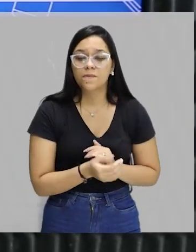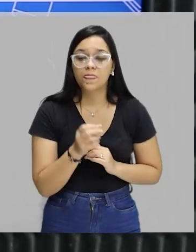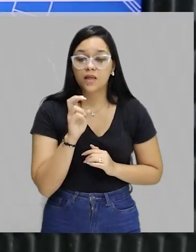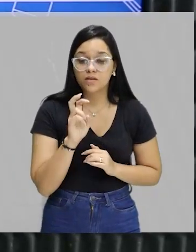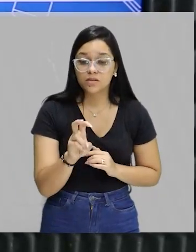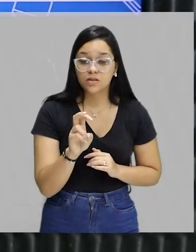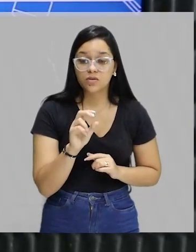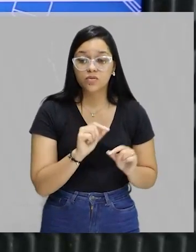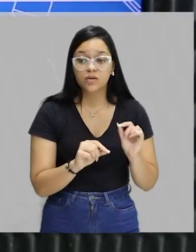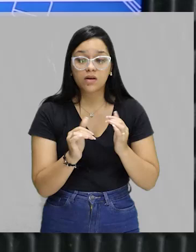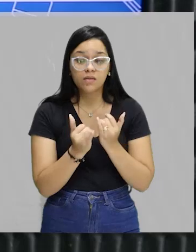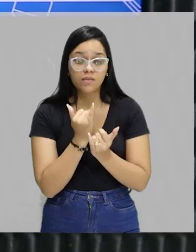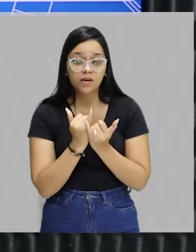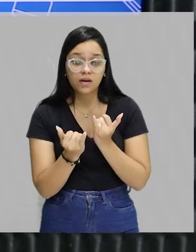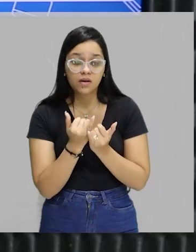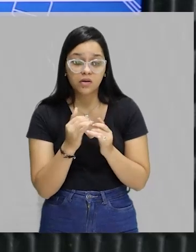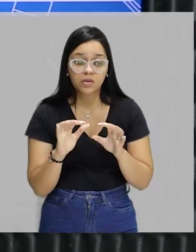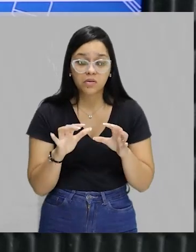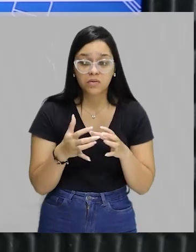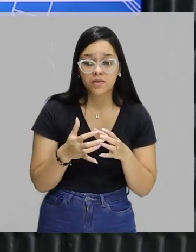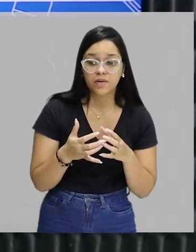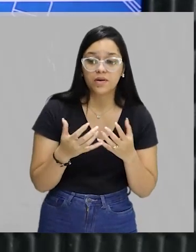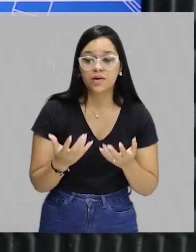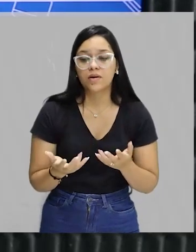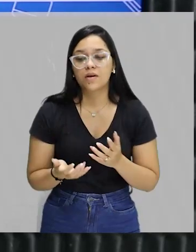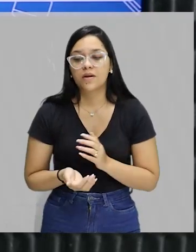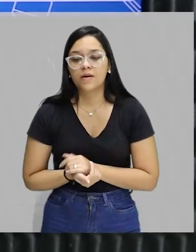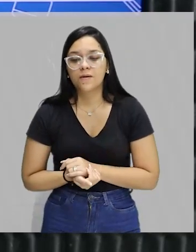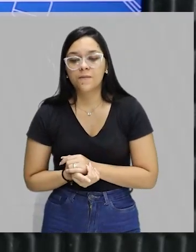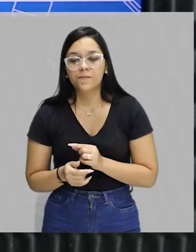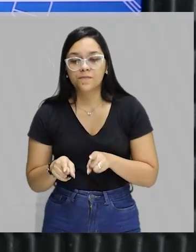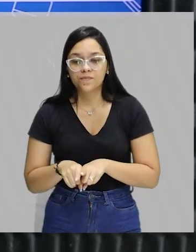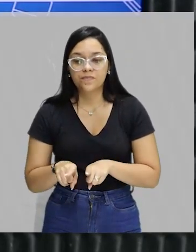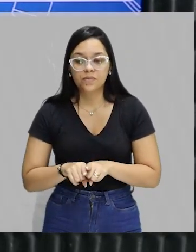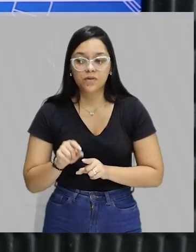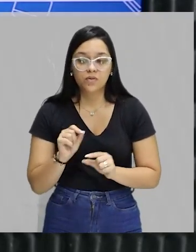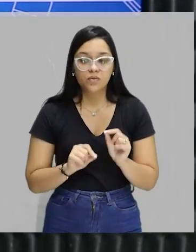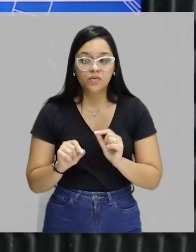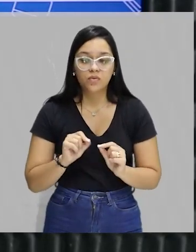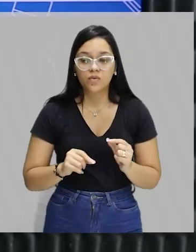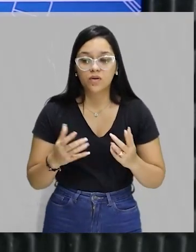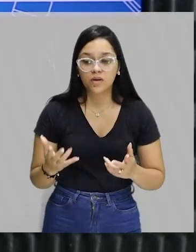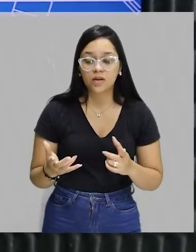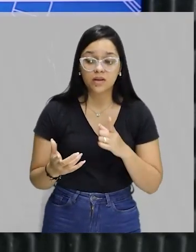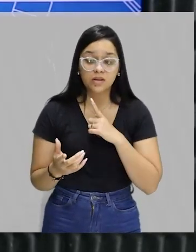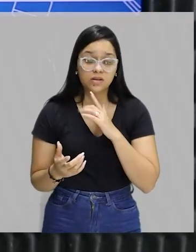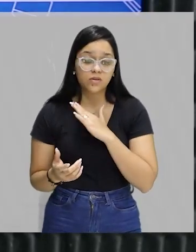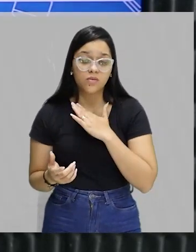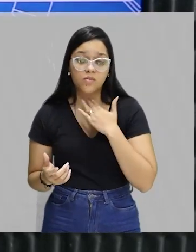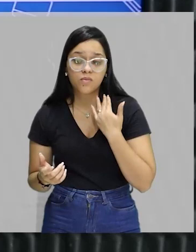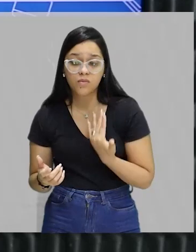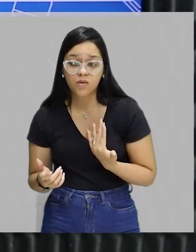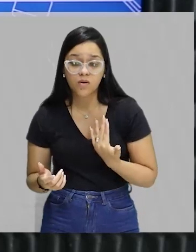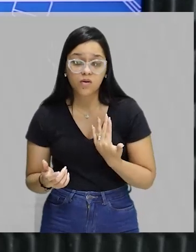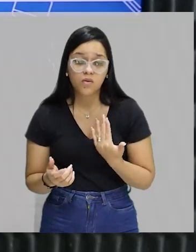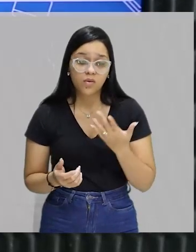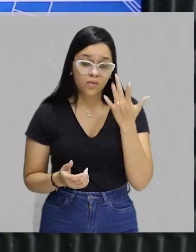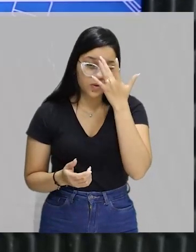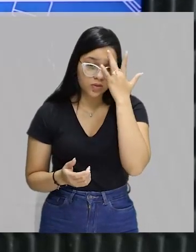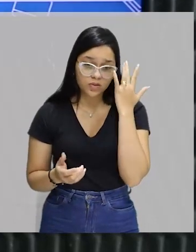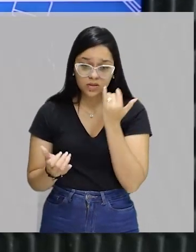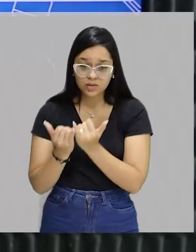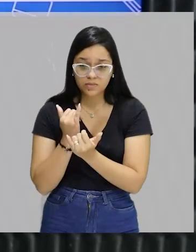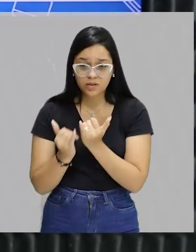5 freis que parecem pertencer a uma ordem de pessoas muito pobres que estão sendo literalmente massacradas, assassinadas por pessoas que